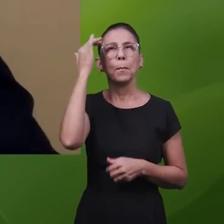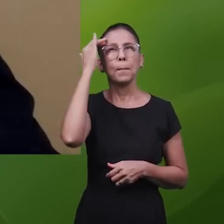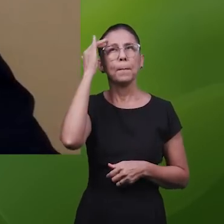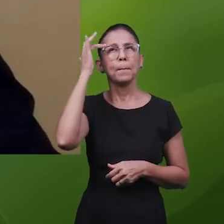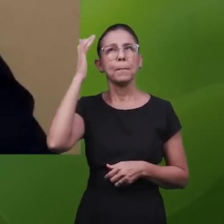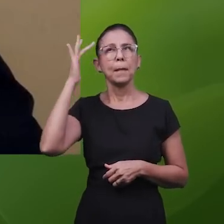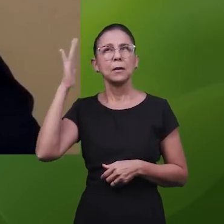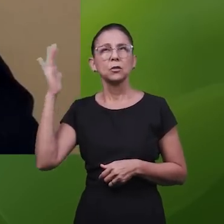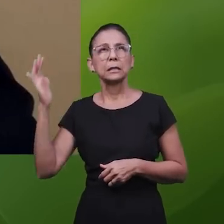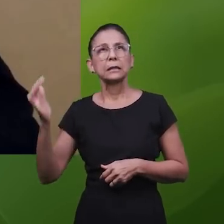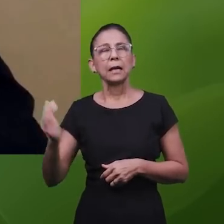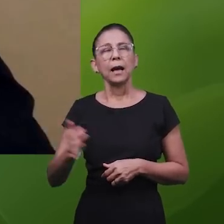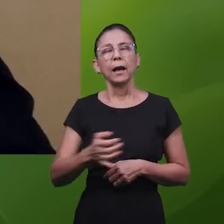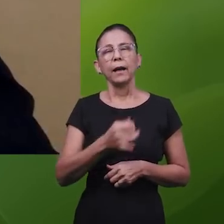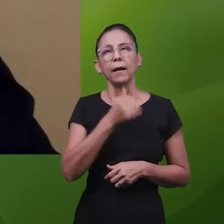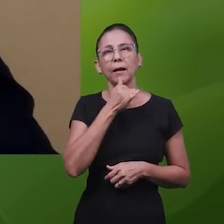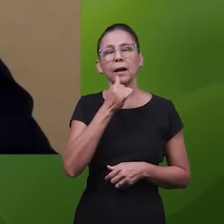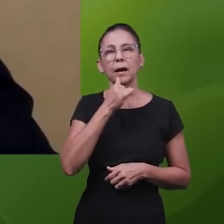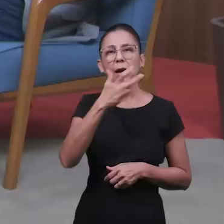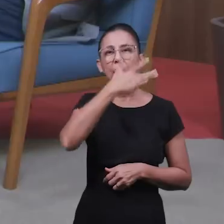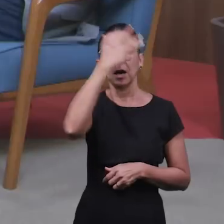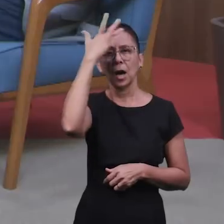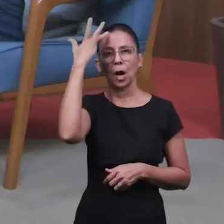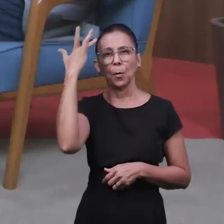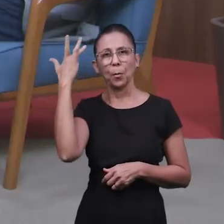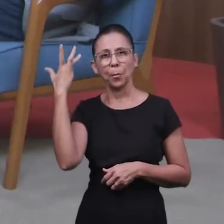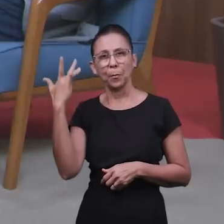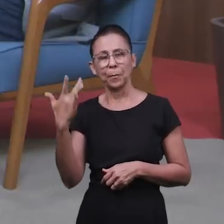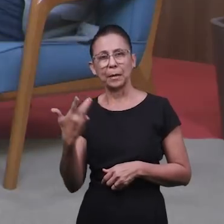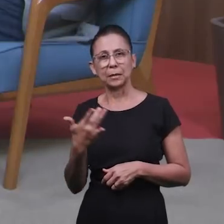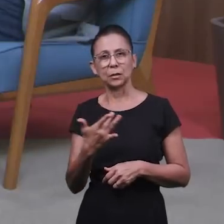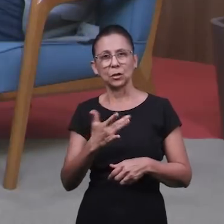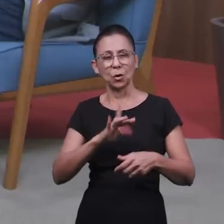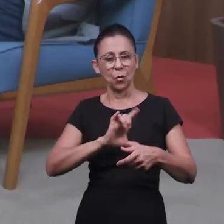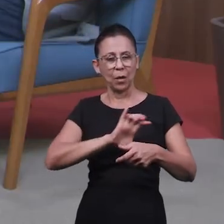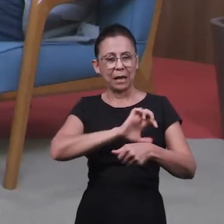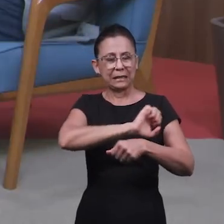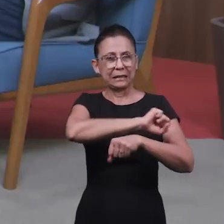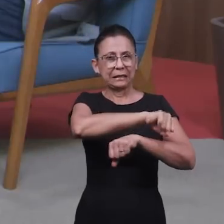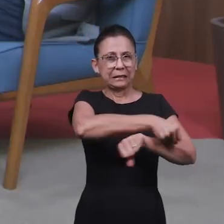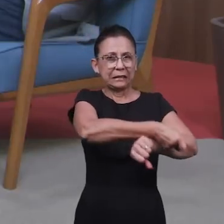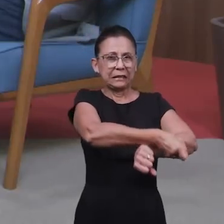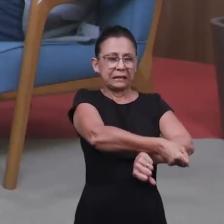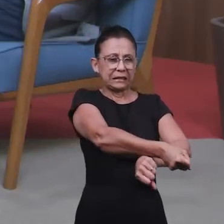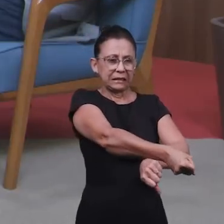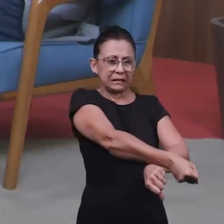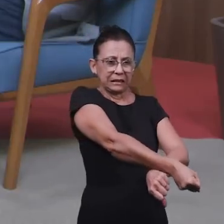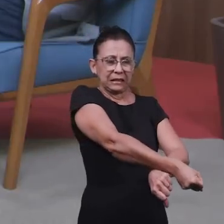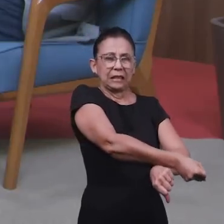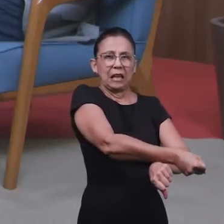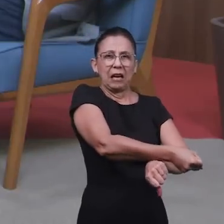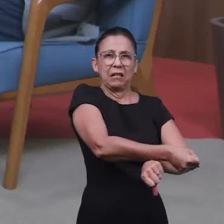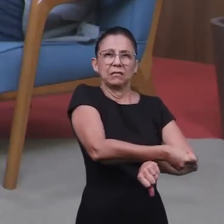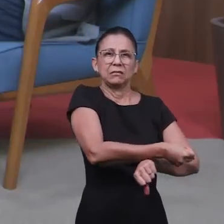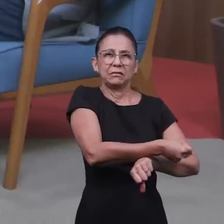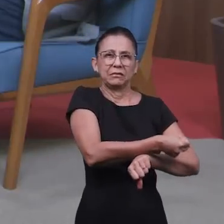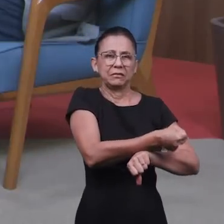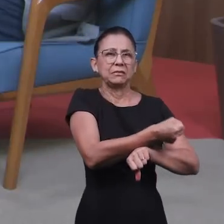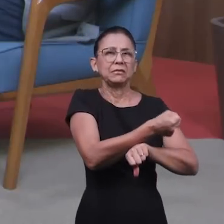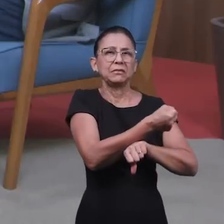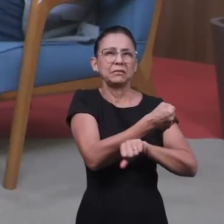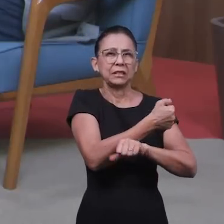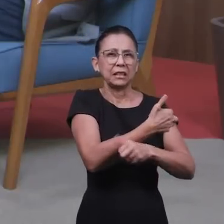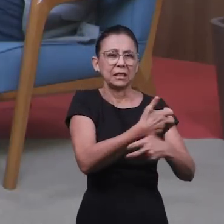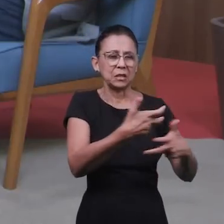acorrentada, presa a tantas coisas, que essa pessoa pudesse se render